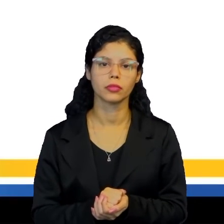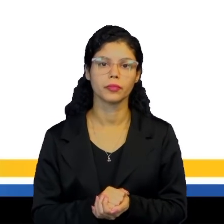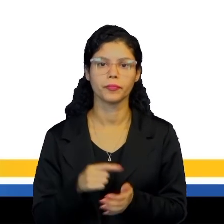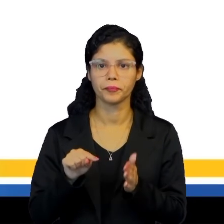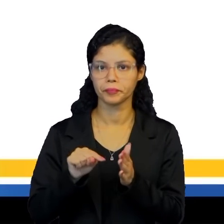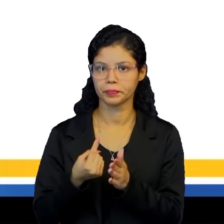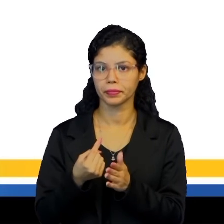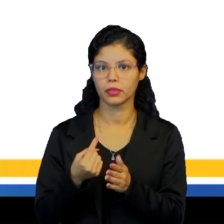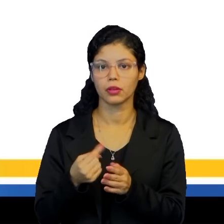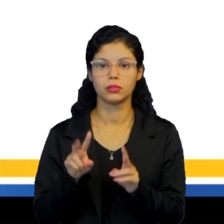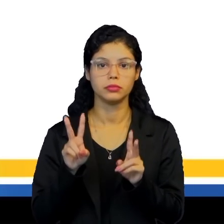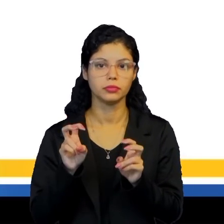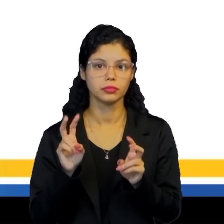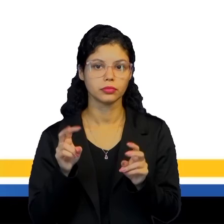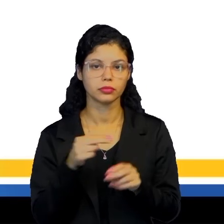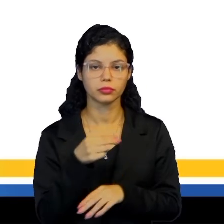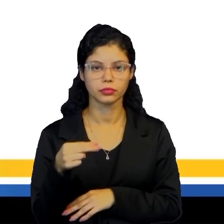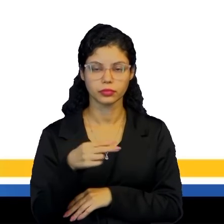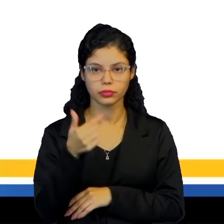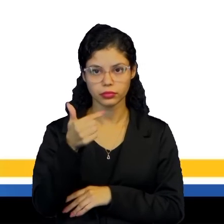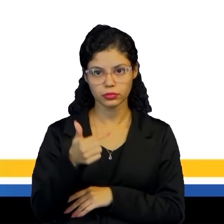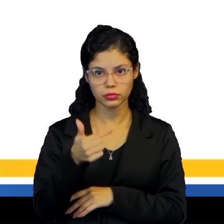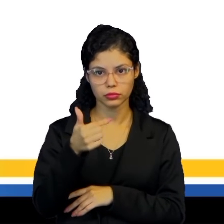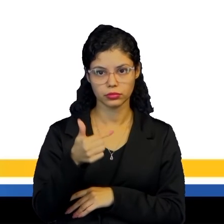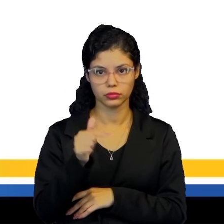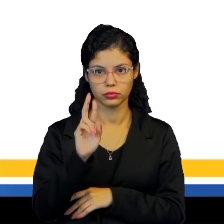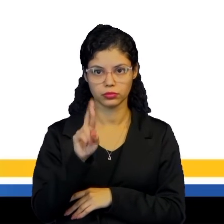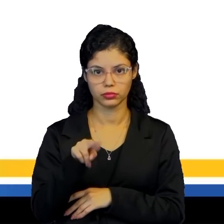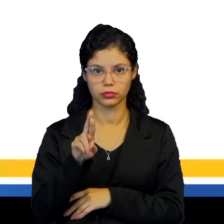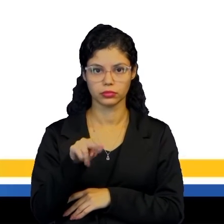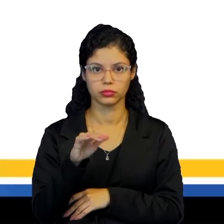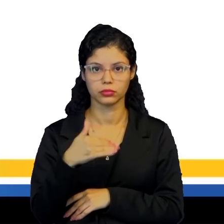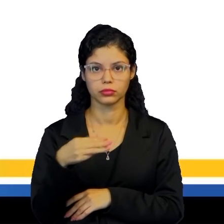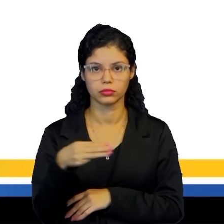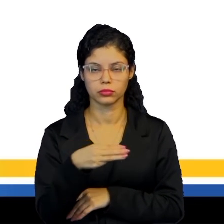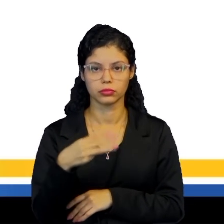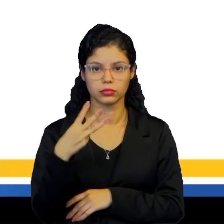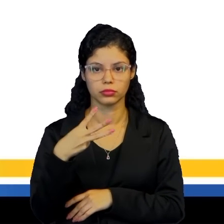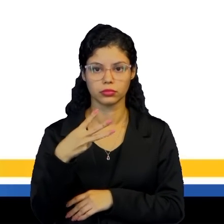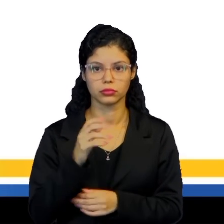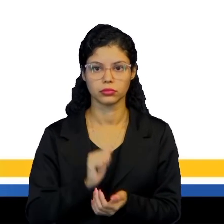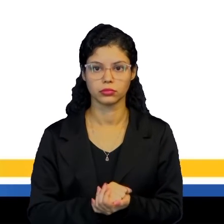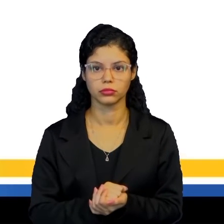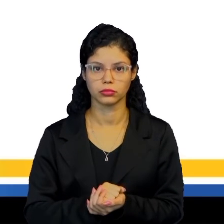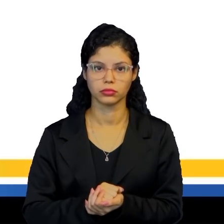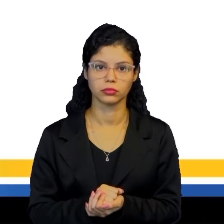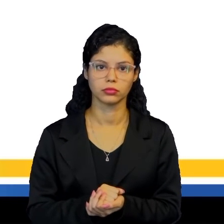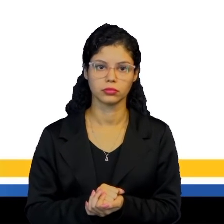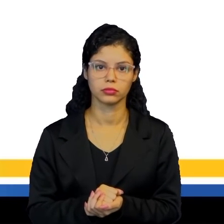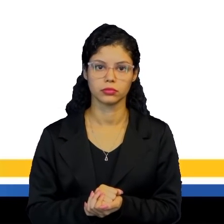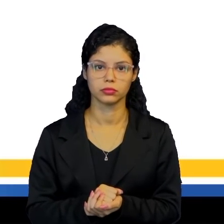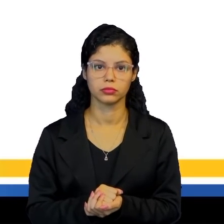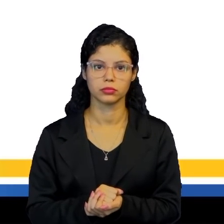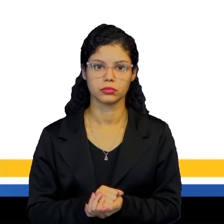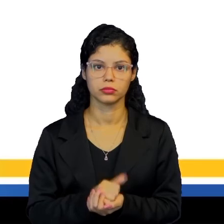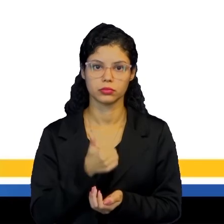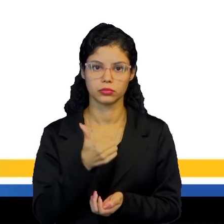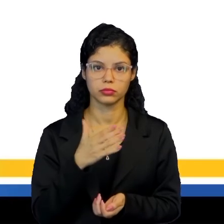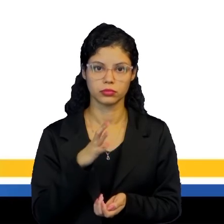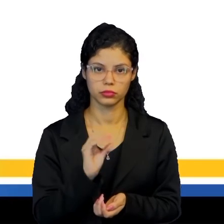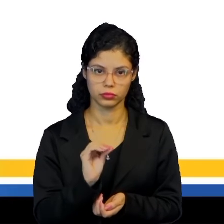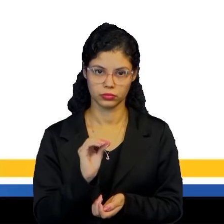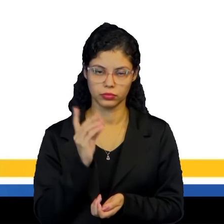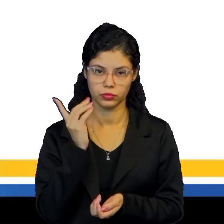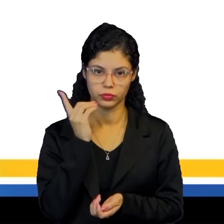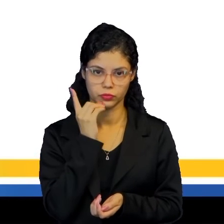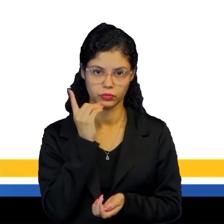de primeiro termo igual a 2 e a razão igual a 3, se no